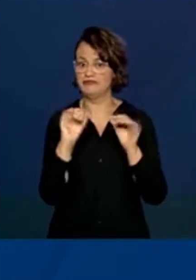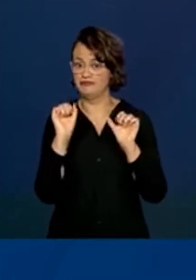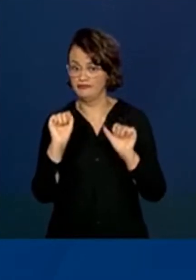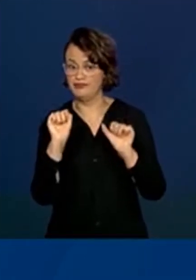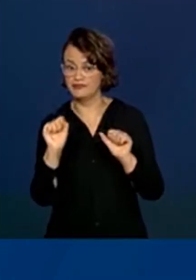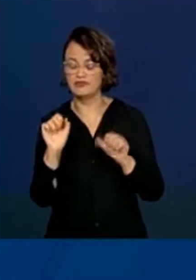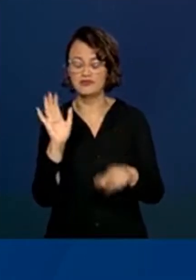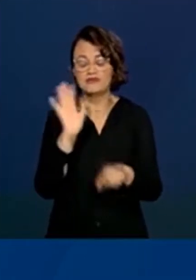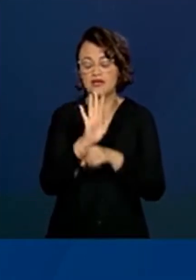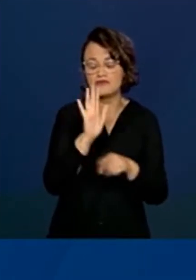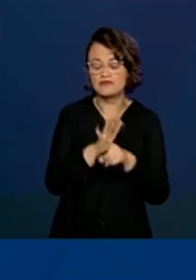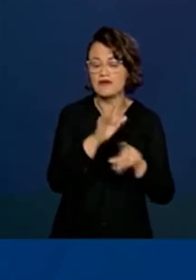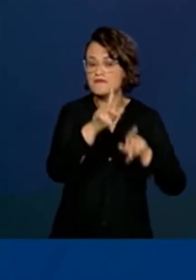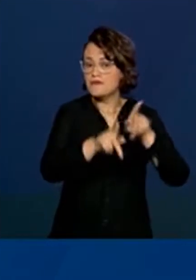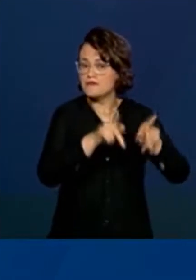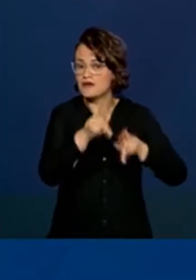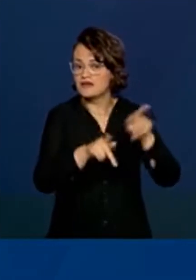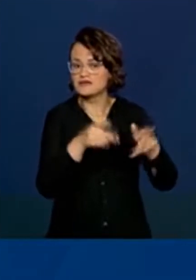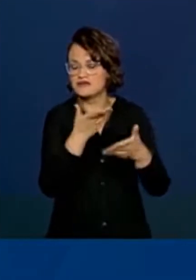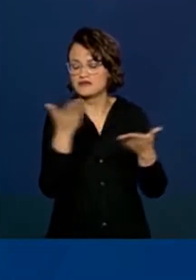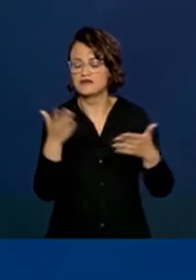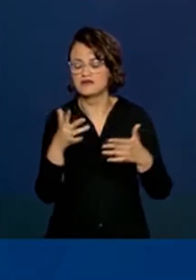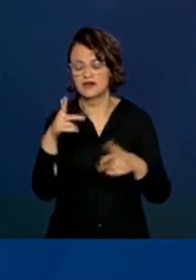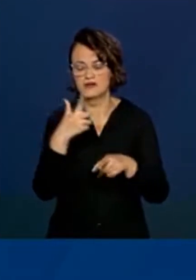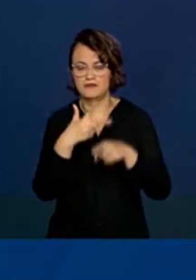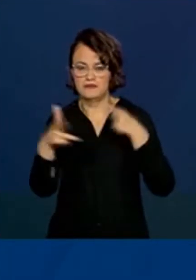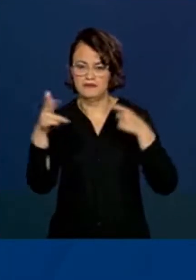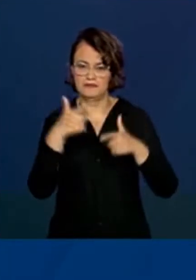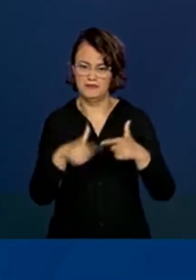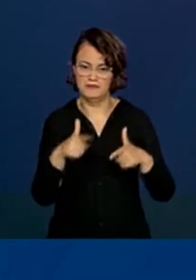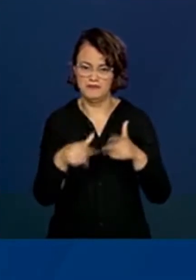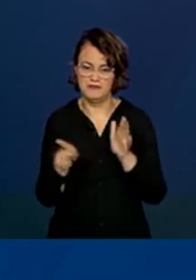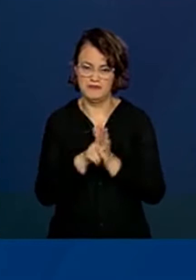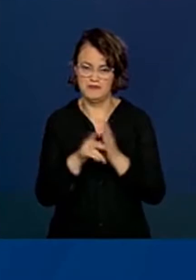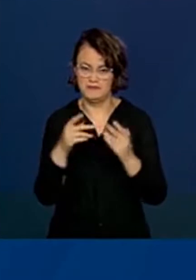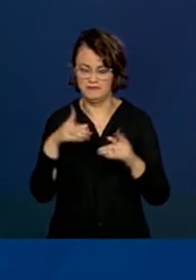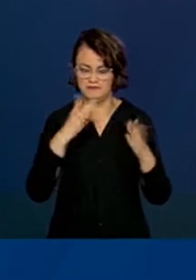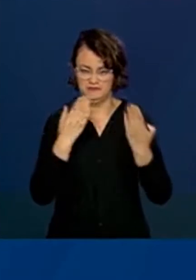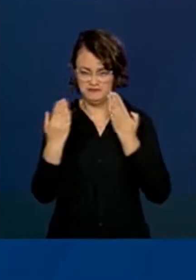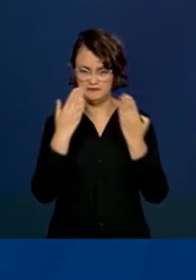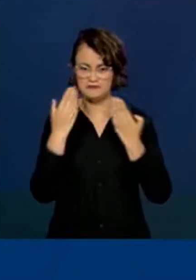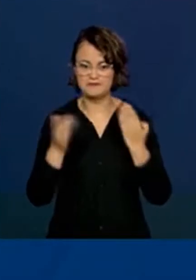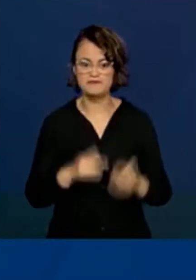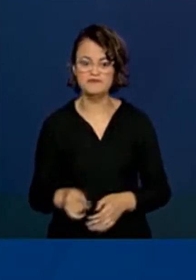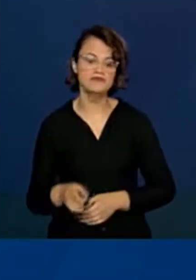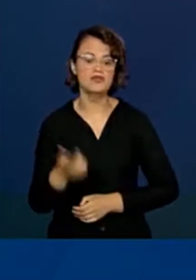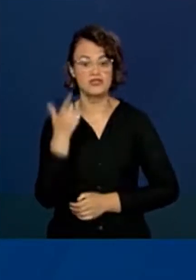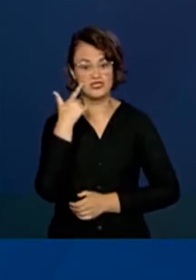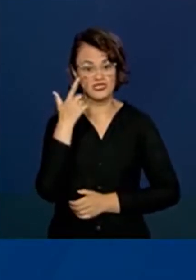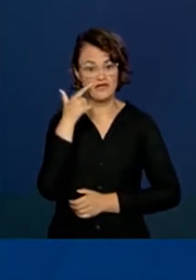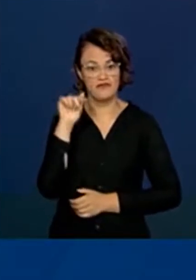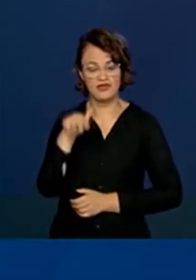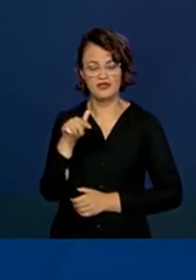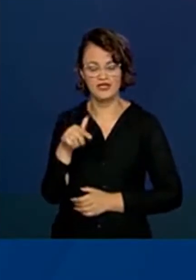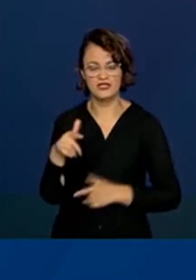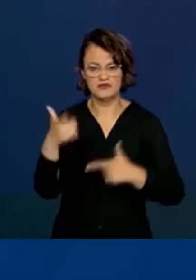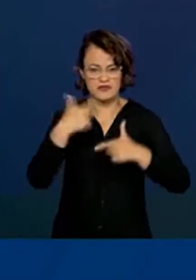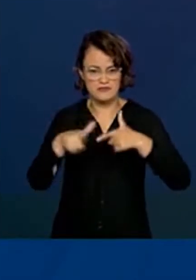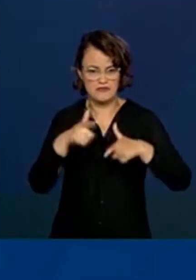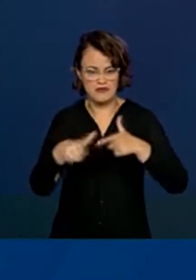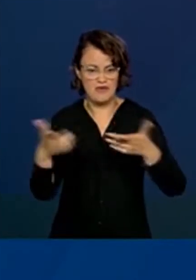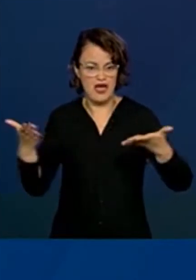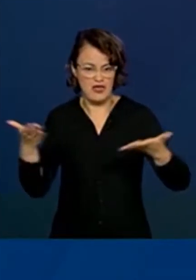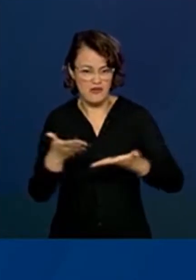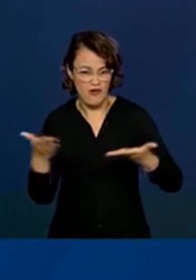a população a enfrentar todas essas dificuldades. Nós estamos olhando além dessa crise que se coloca de